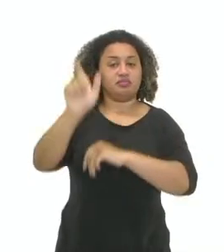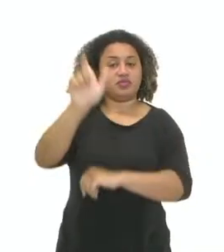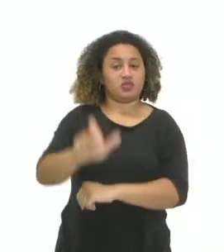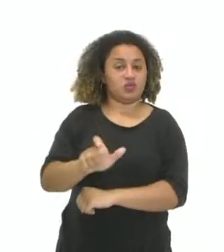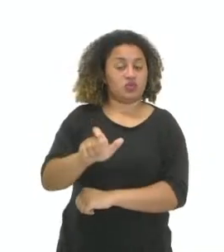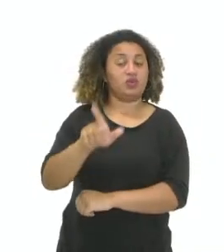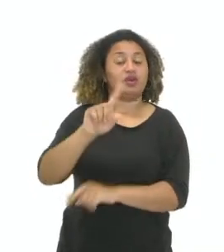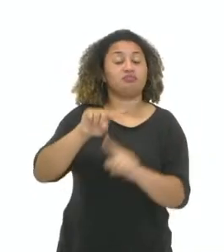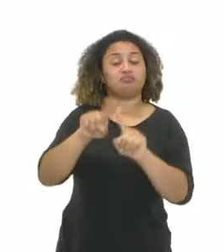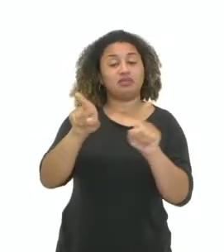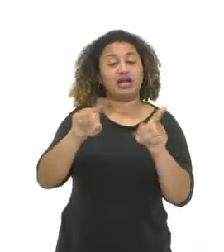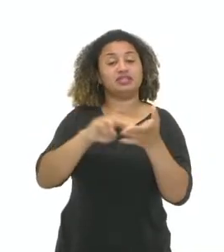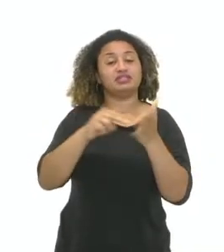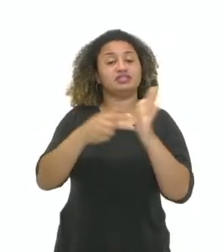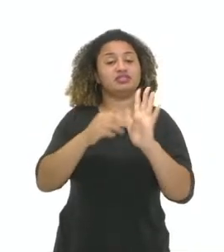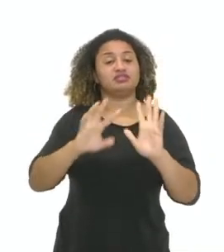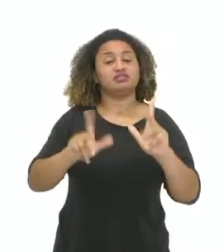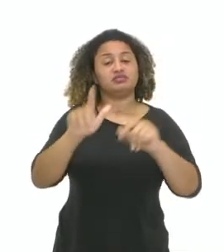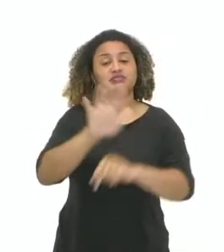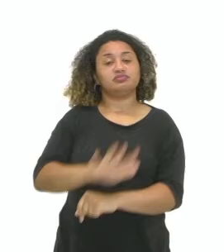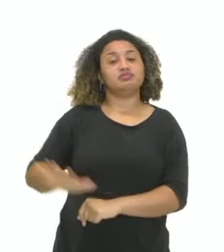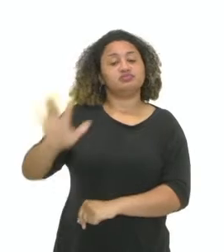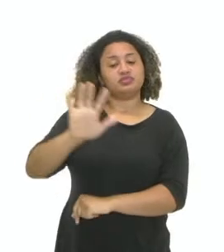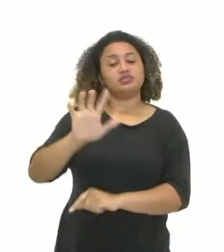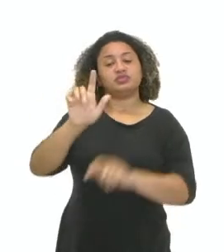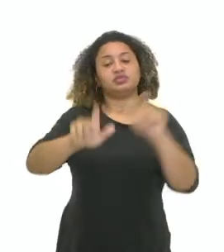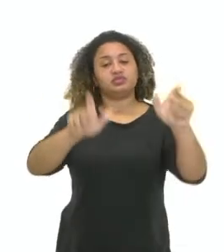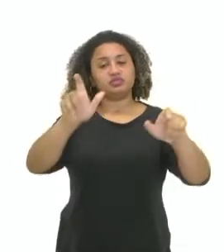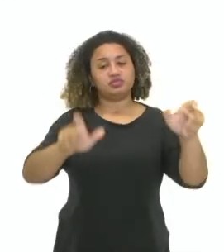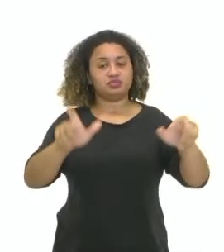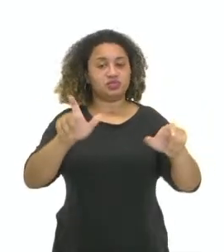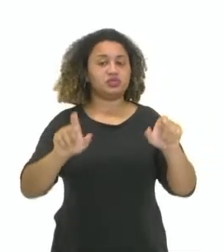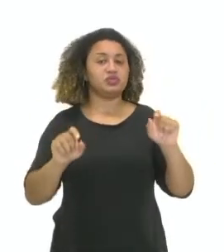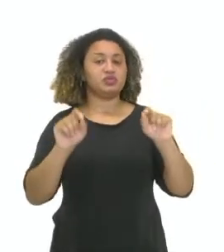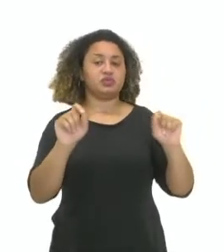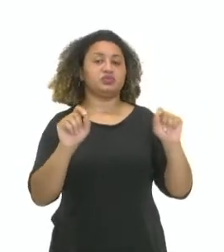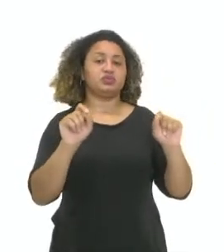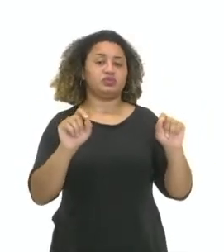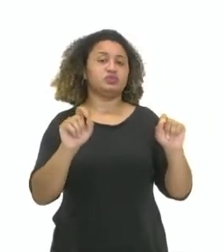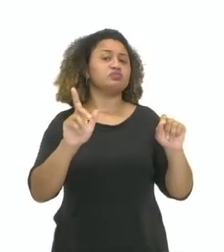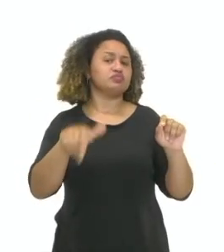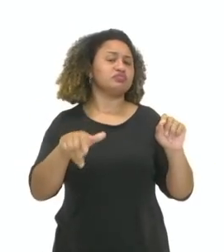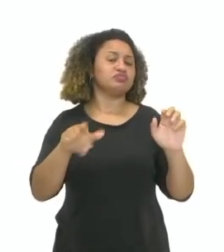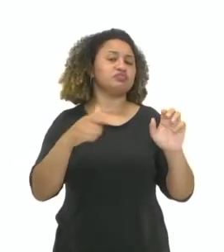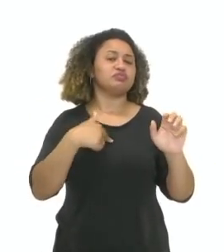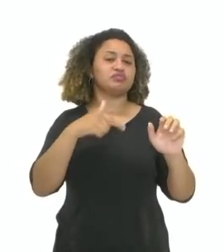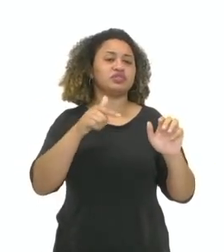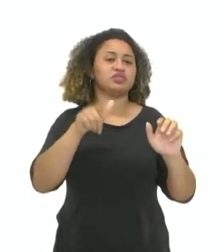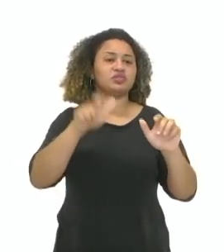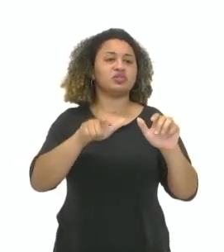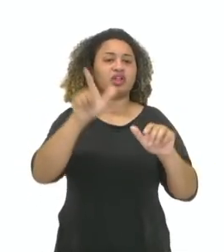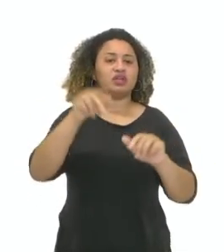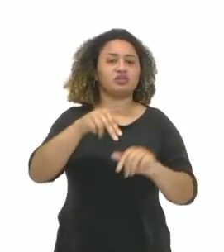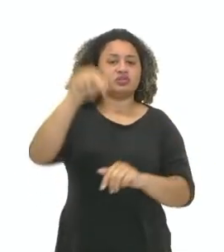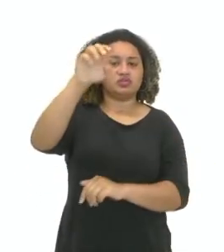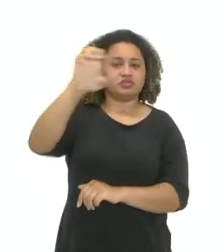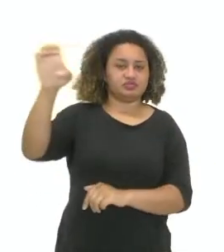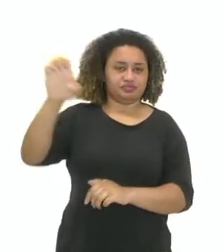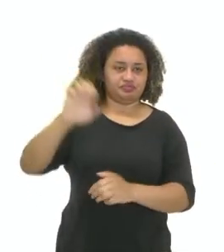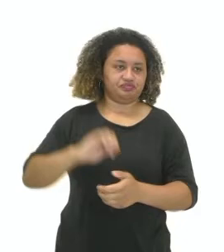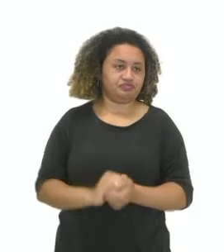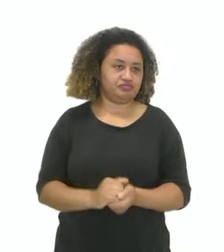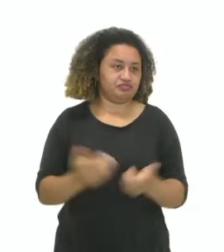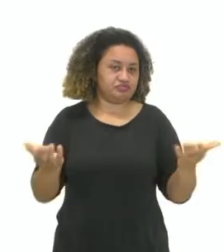aqui significa todas as pessoas, né, que são os retirantes nordestinos.